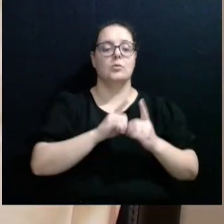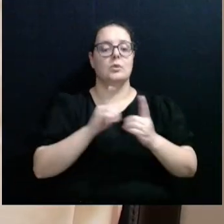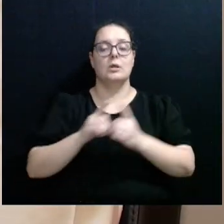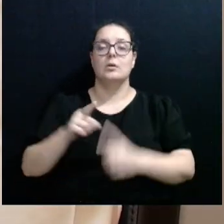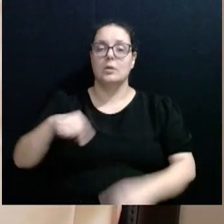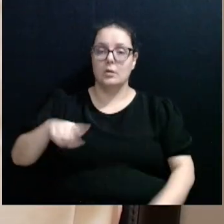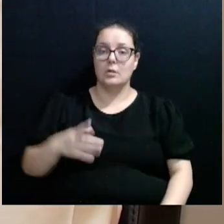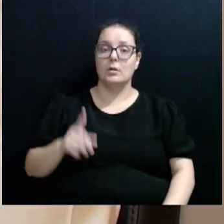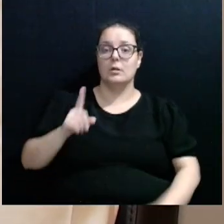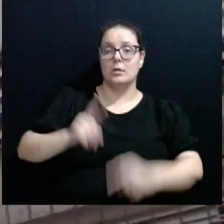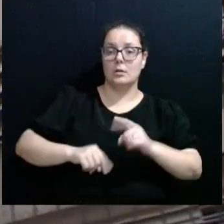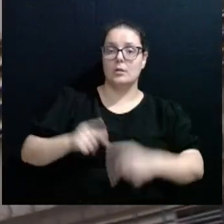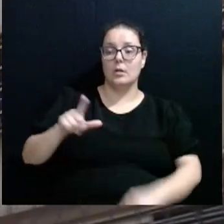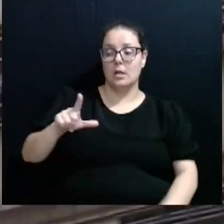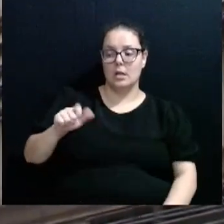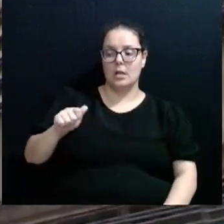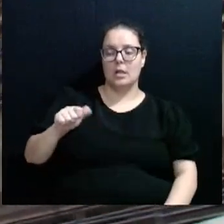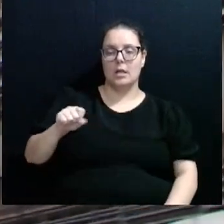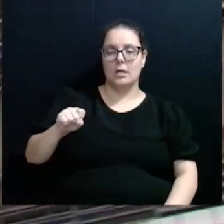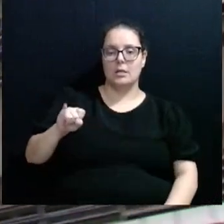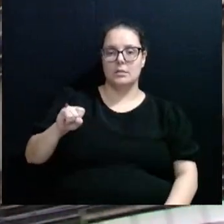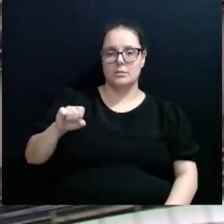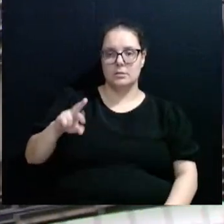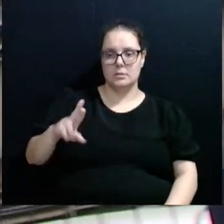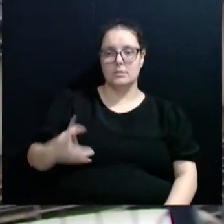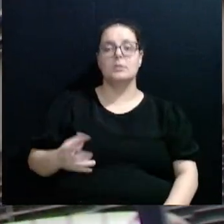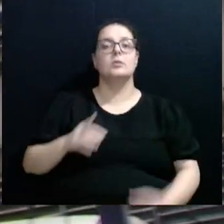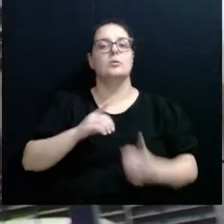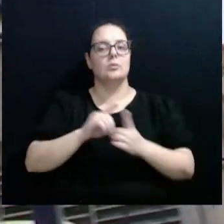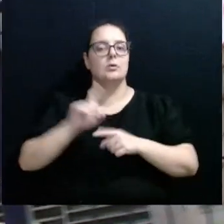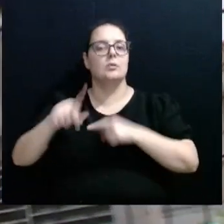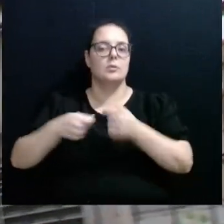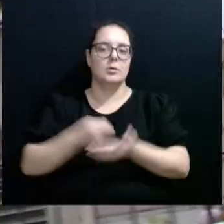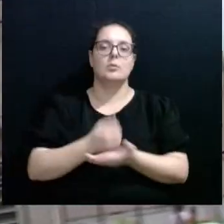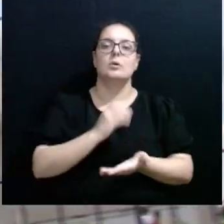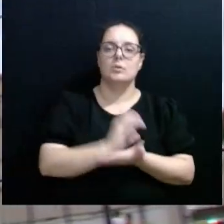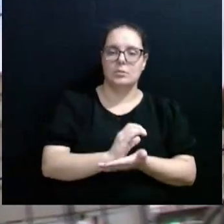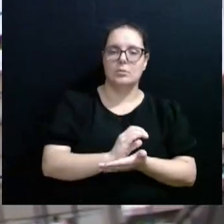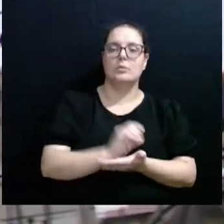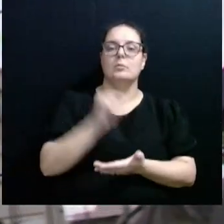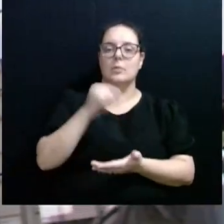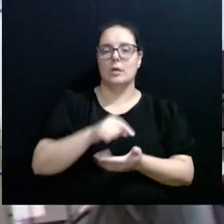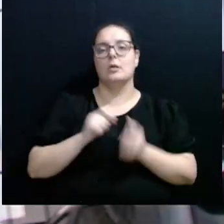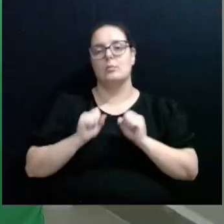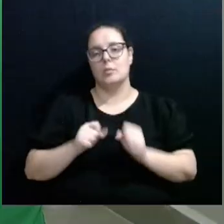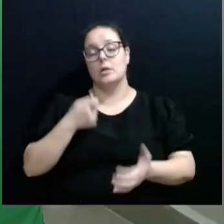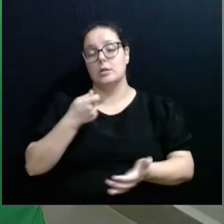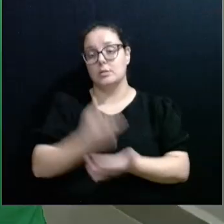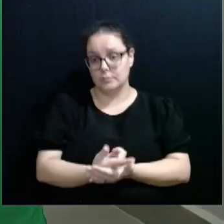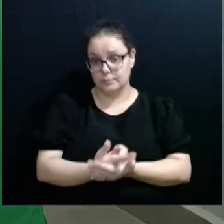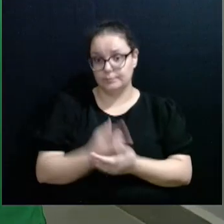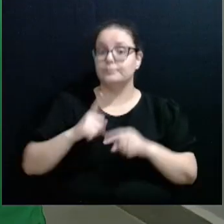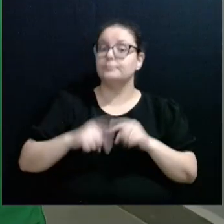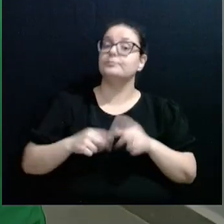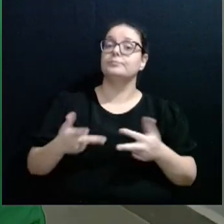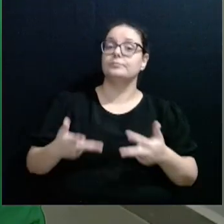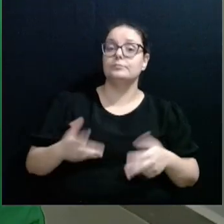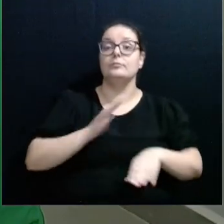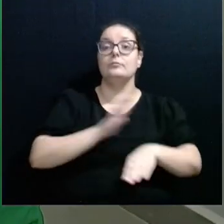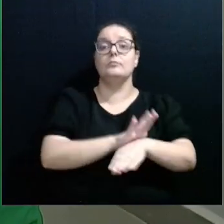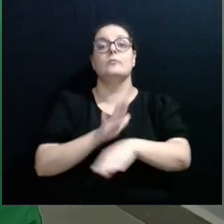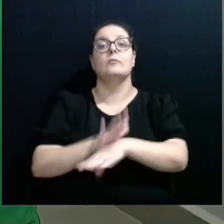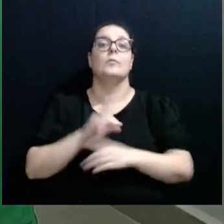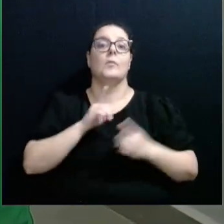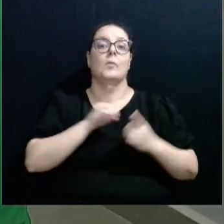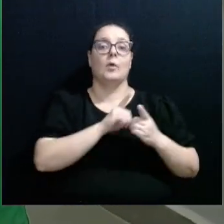laser, e nós conseguimos contemplar através da nossa emenda, nós destinamos para que eles pudessem comprar esse equipamento que vai ajudar muito no atendimento, vai